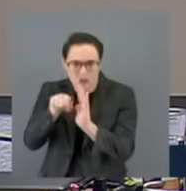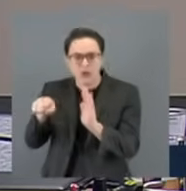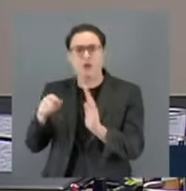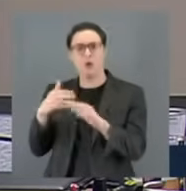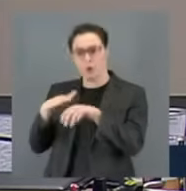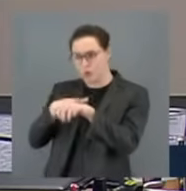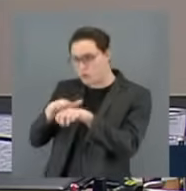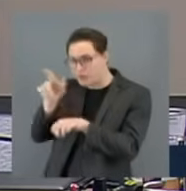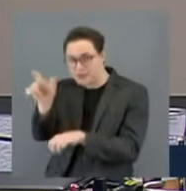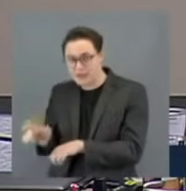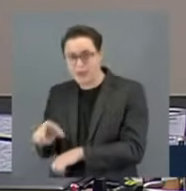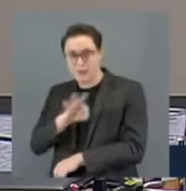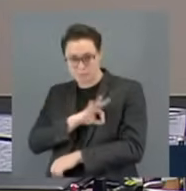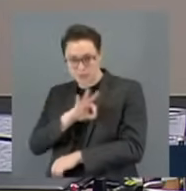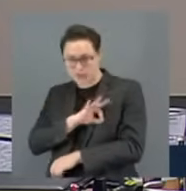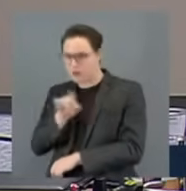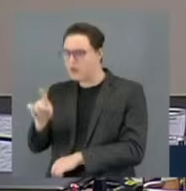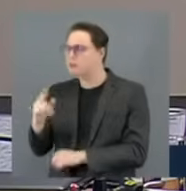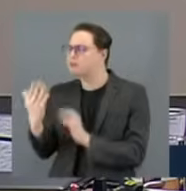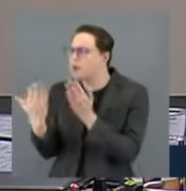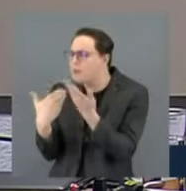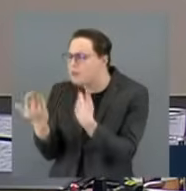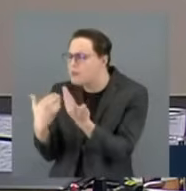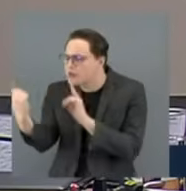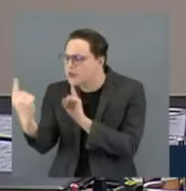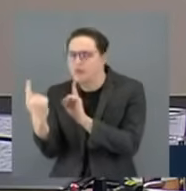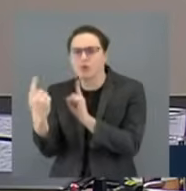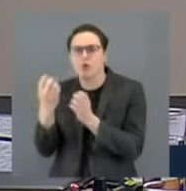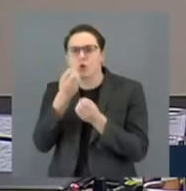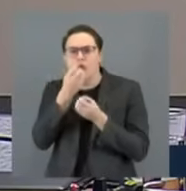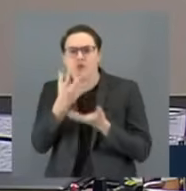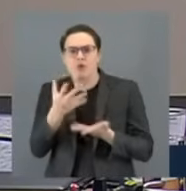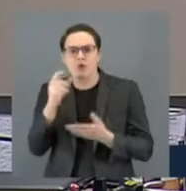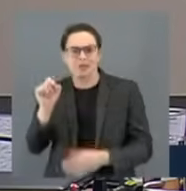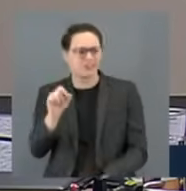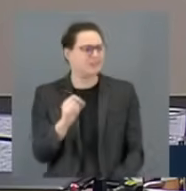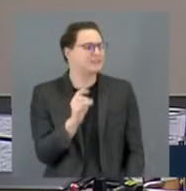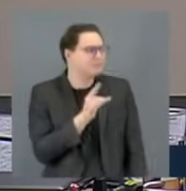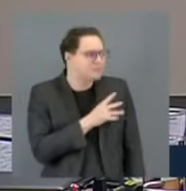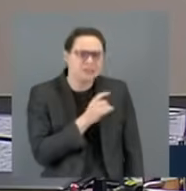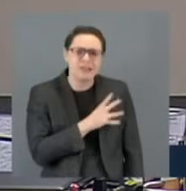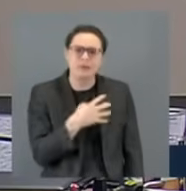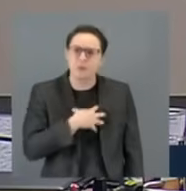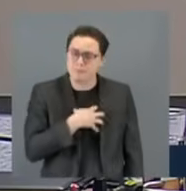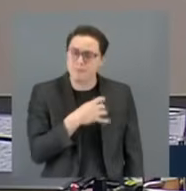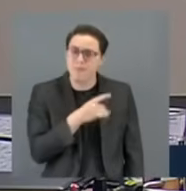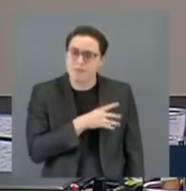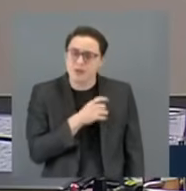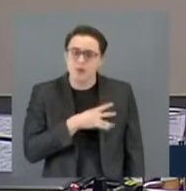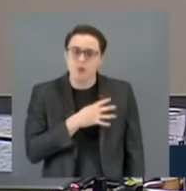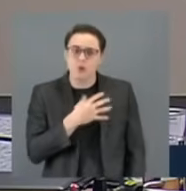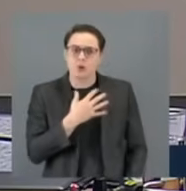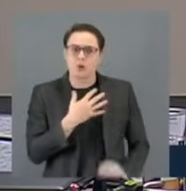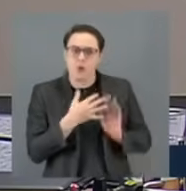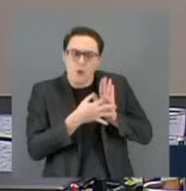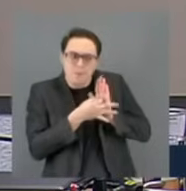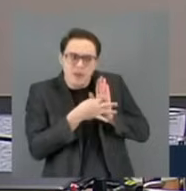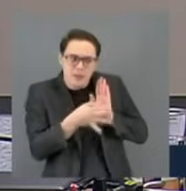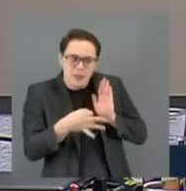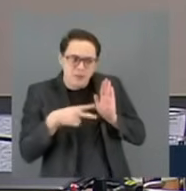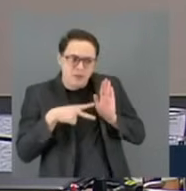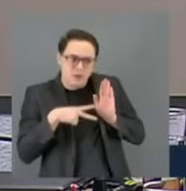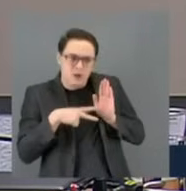com medo, muito medo, tanto de expressar suas opiniões pessoais, quanto de uma